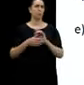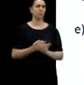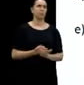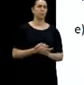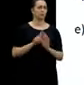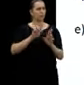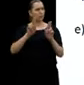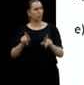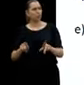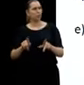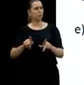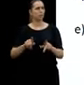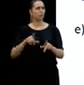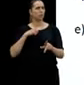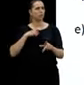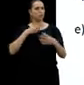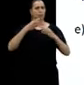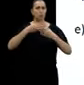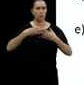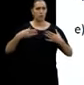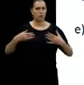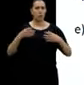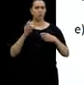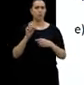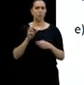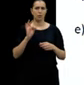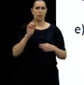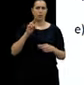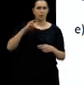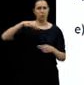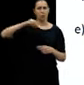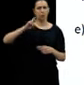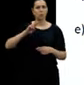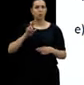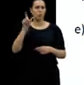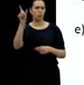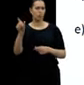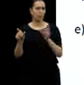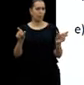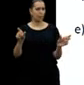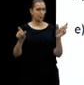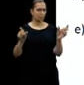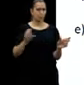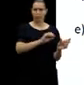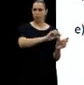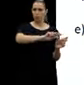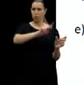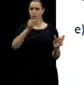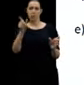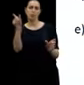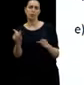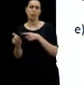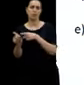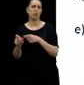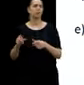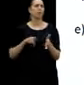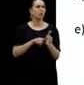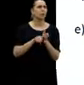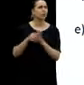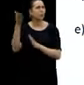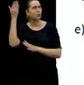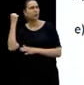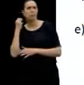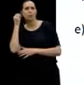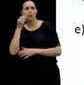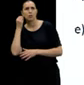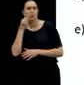indivíduos diferenciam-se em tecidos tumorais no receptor. Lá nas pesquisas, nos experimentos que a gente